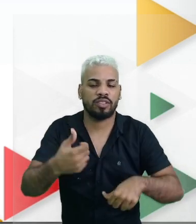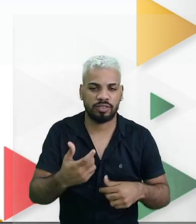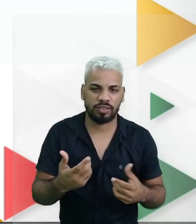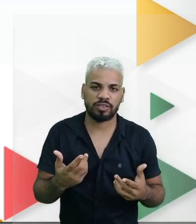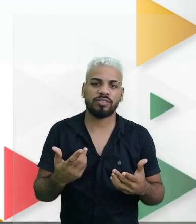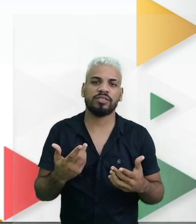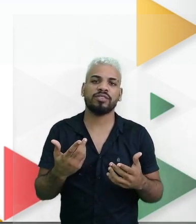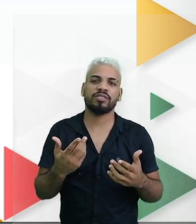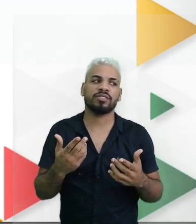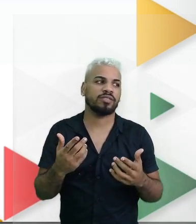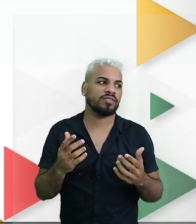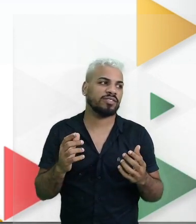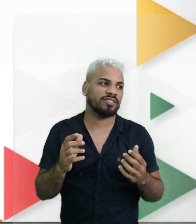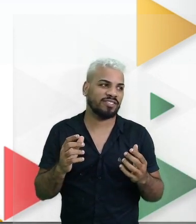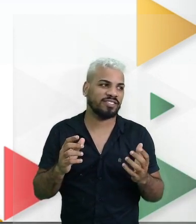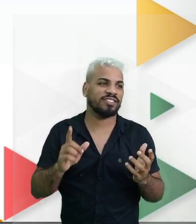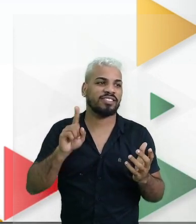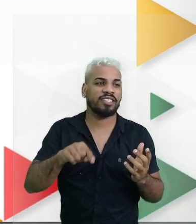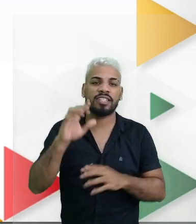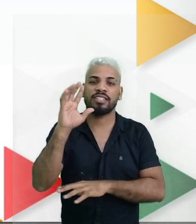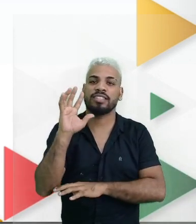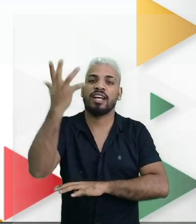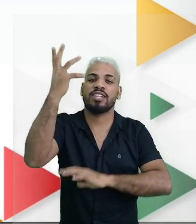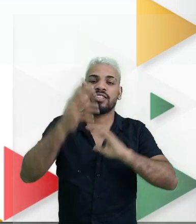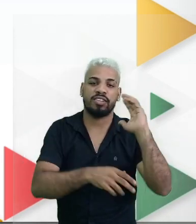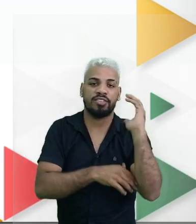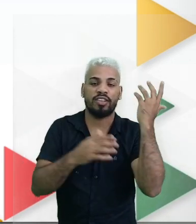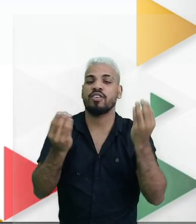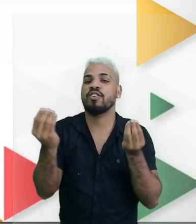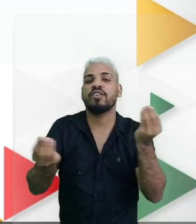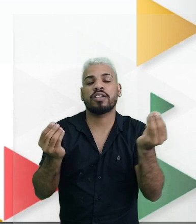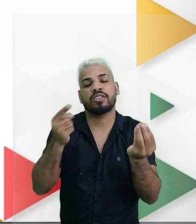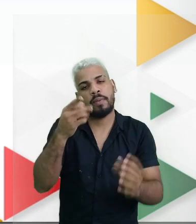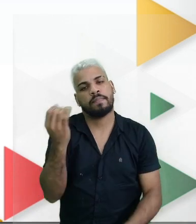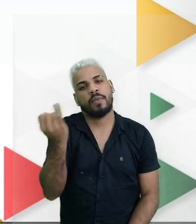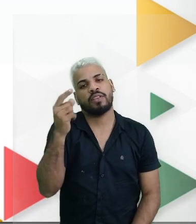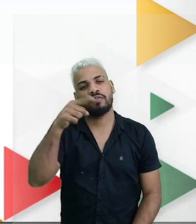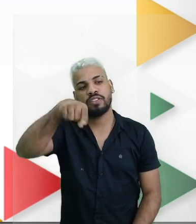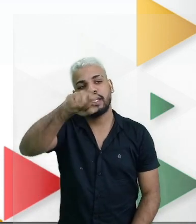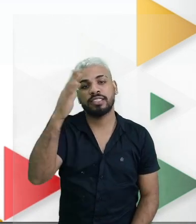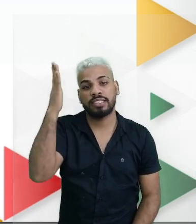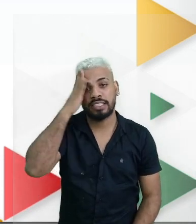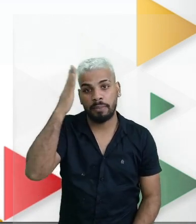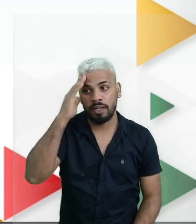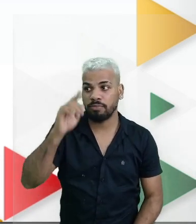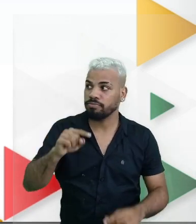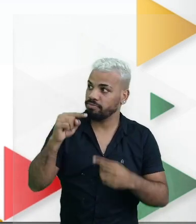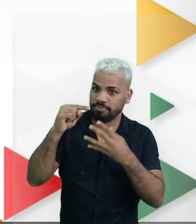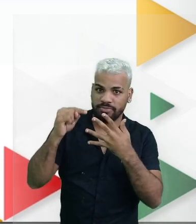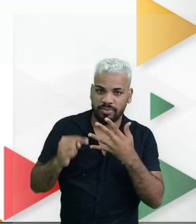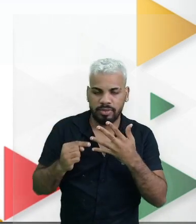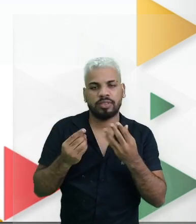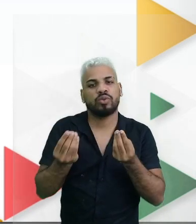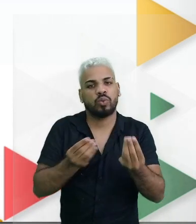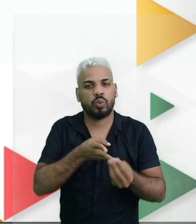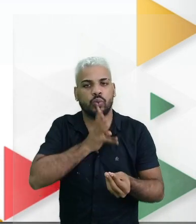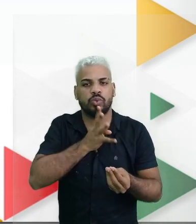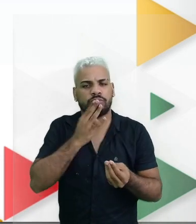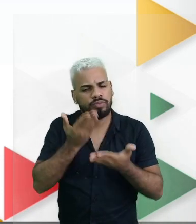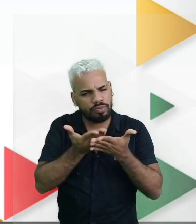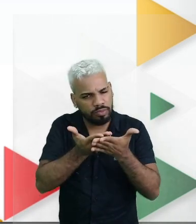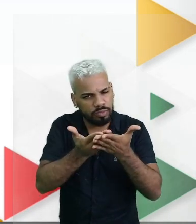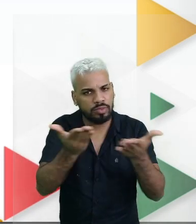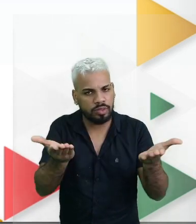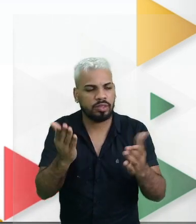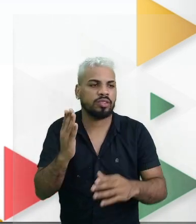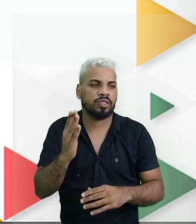de fenômeno da natureza. Então é importante que vocês saibam, tudo isso faz parte desse universo